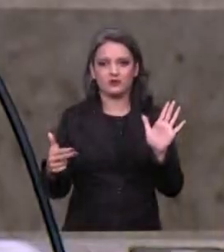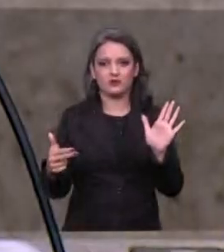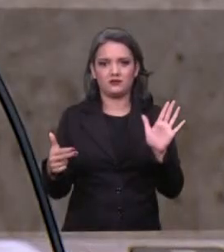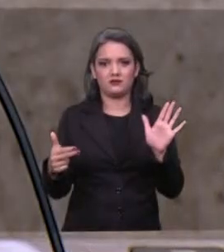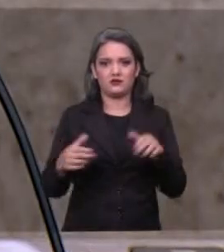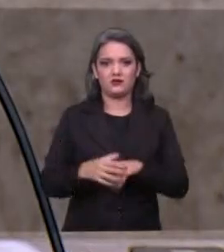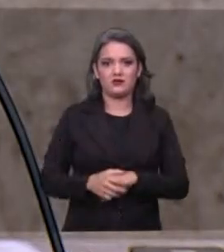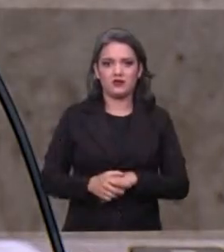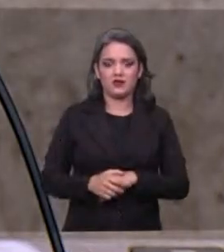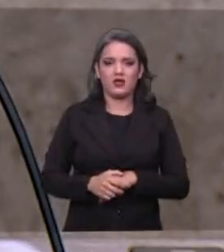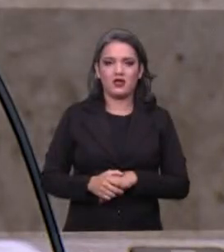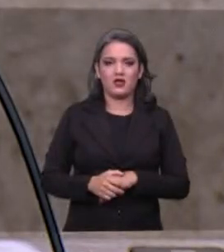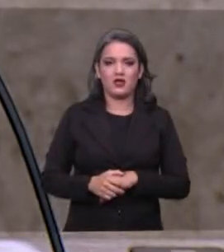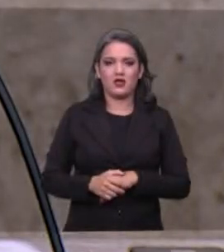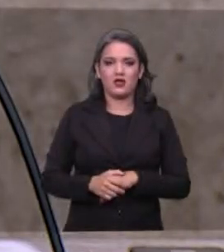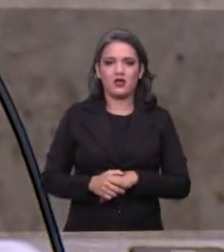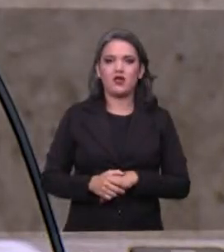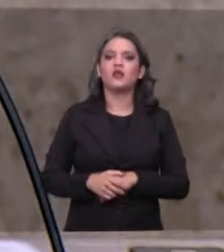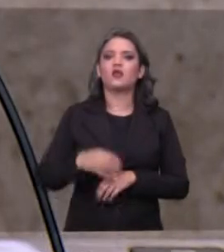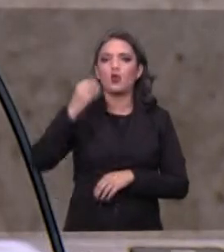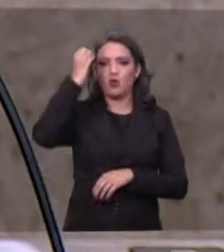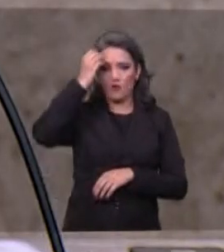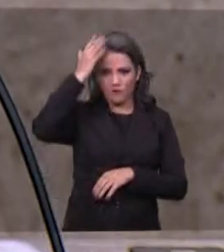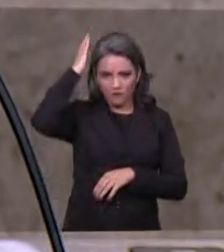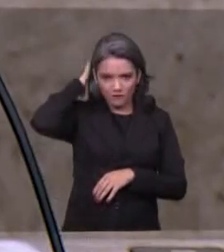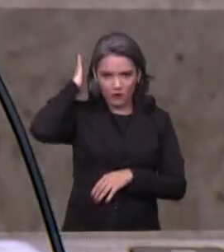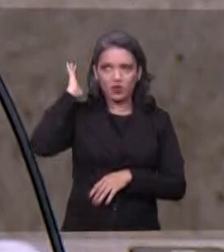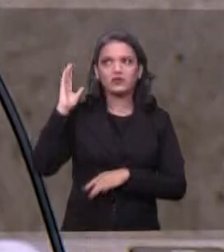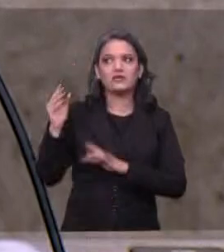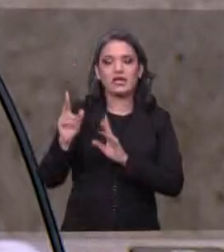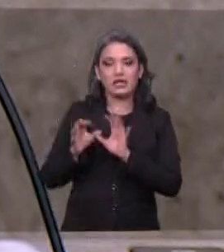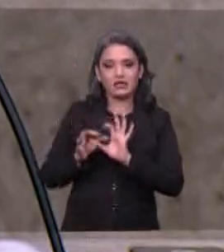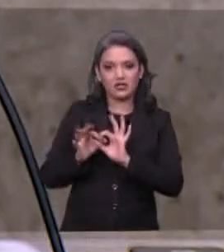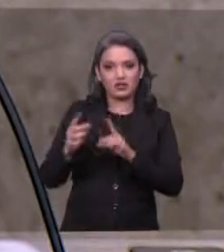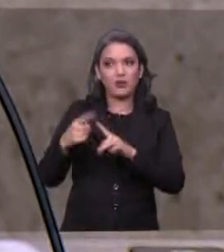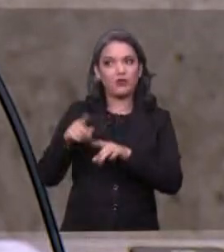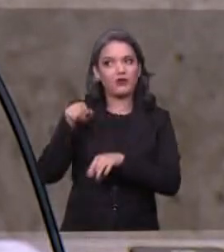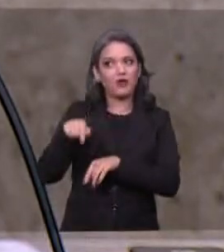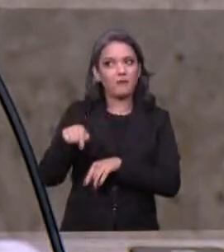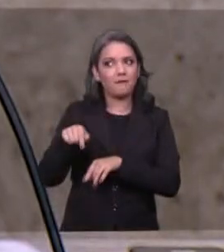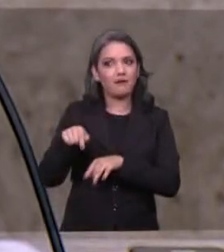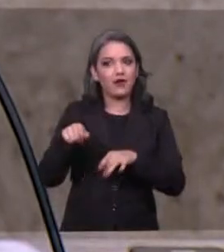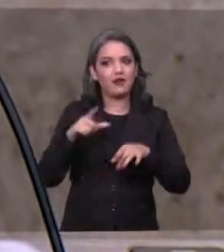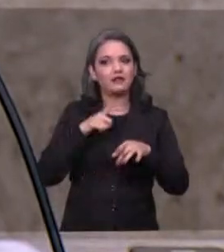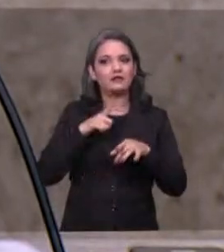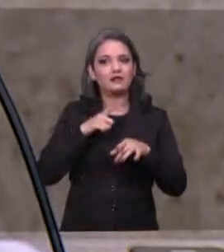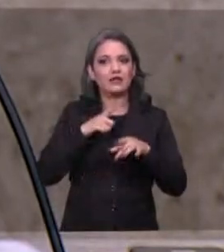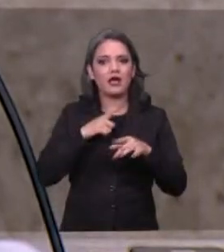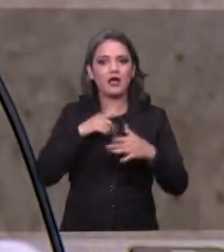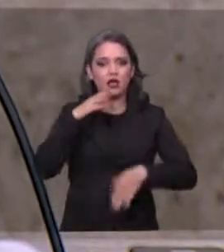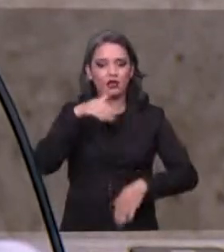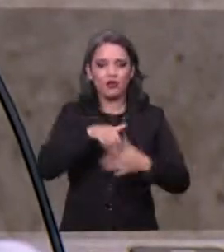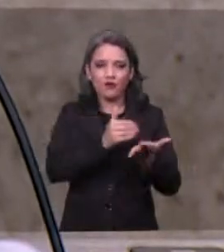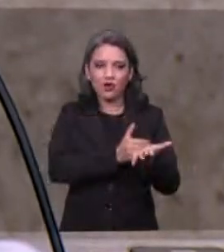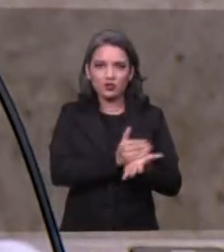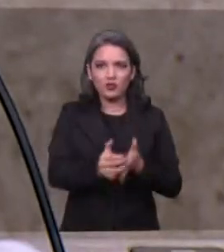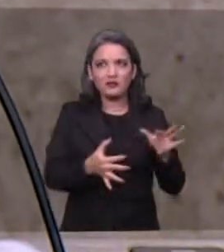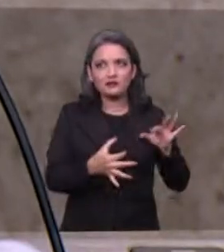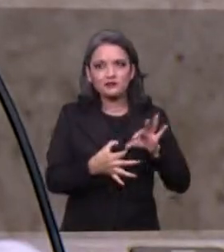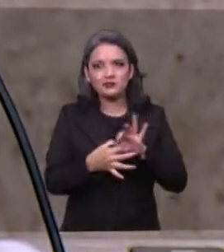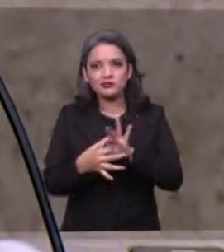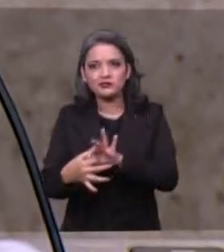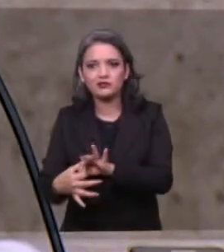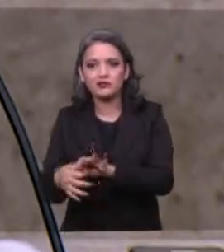coerência. O ministro Fux é para guardar coerência com aquela posição que ele adota, mas se vencido, ele